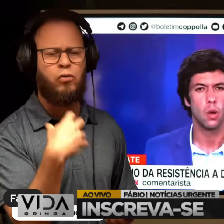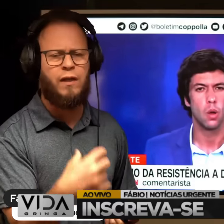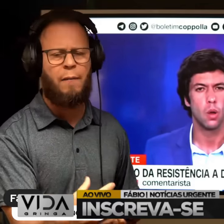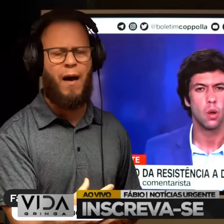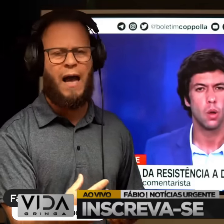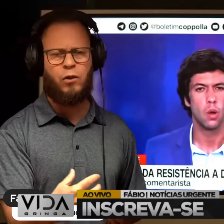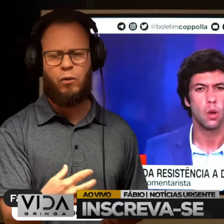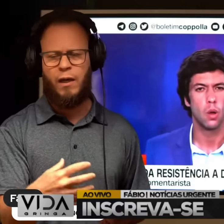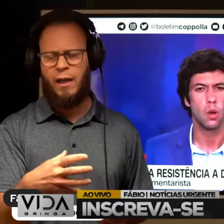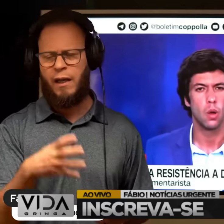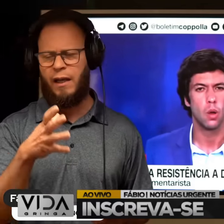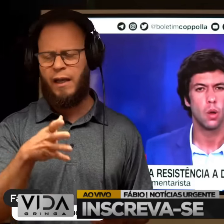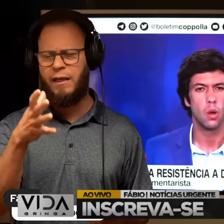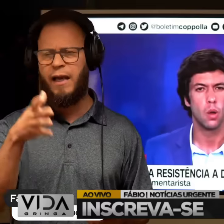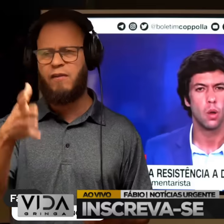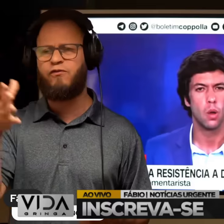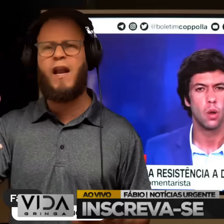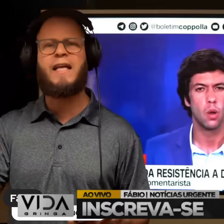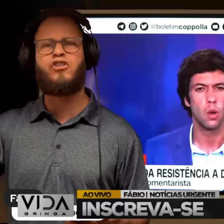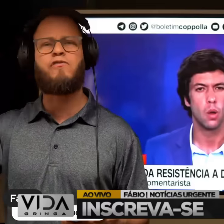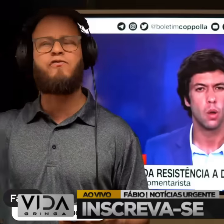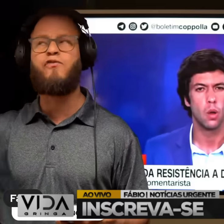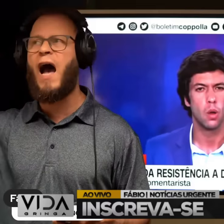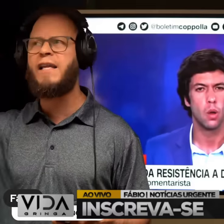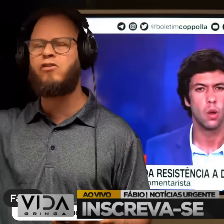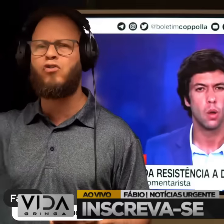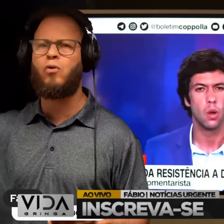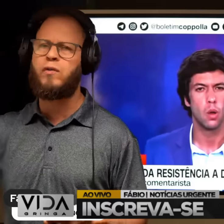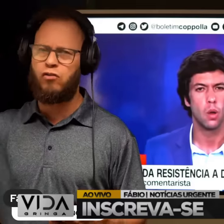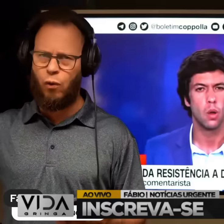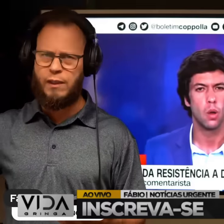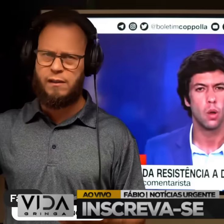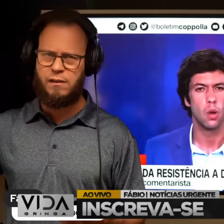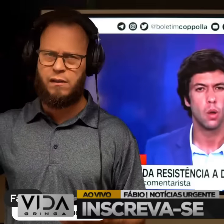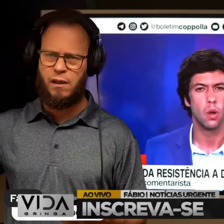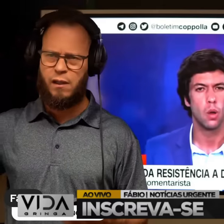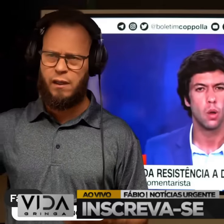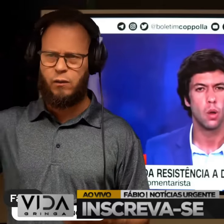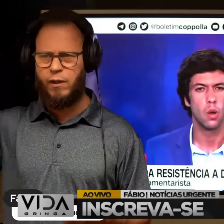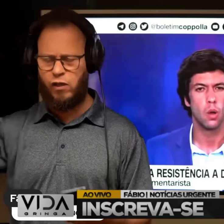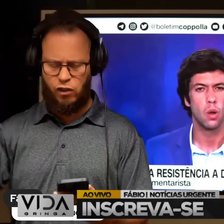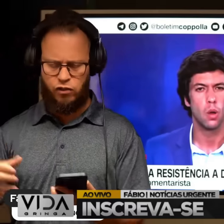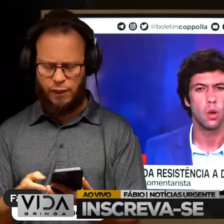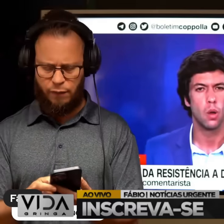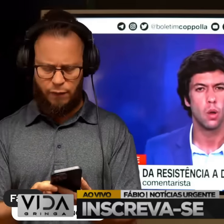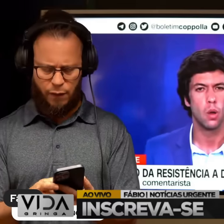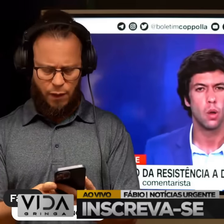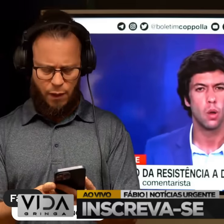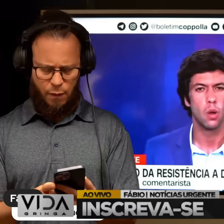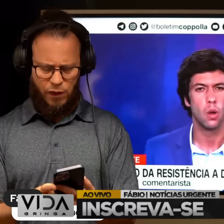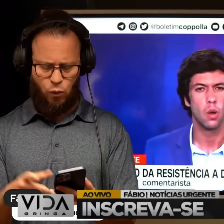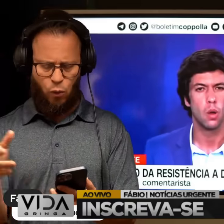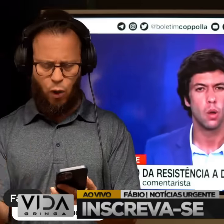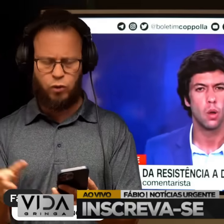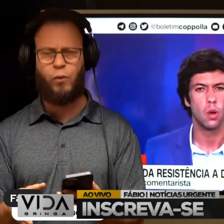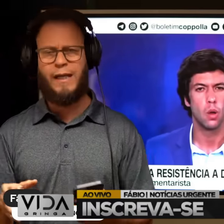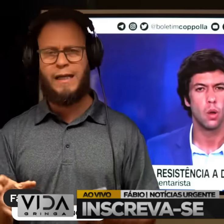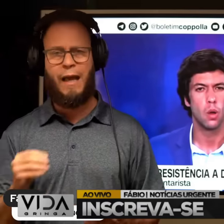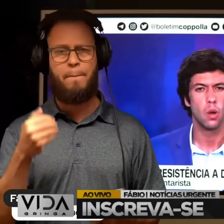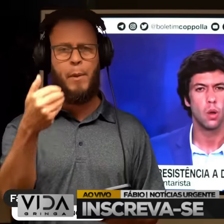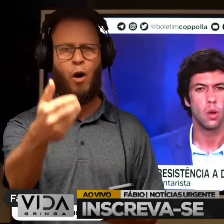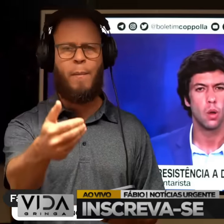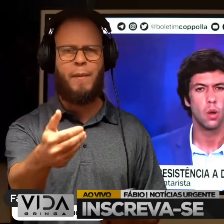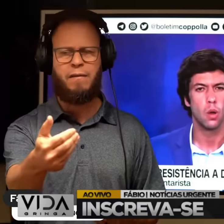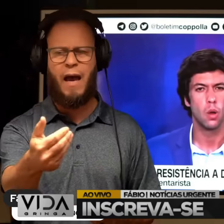nosso trabalho, ele reflete em várias outras coisas. Então é isso que a gente tem que entender. Mas eu concordo com ele